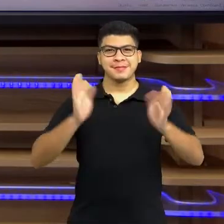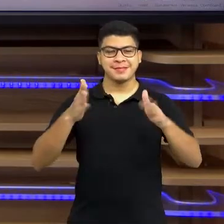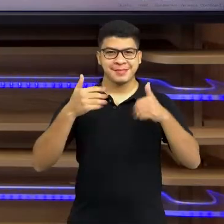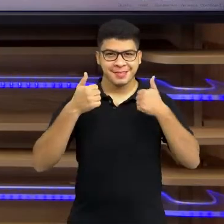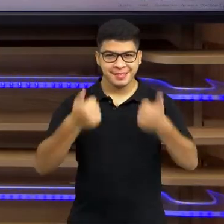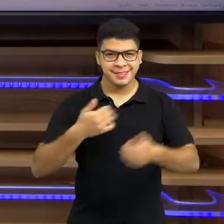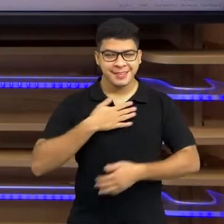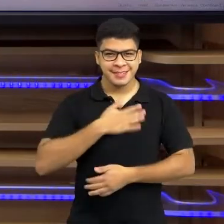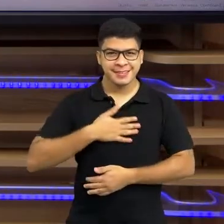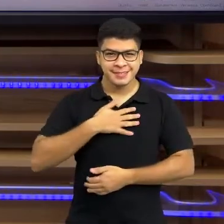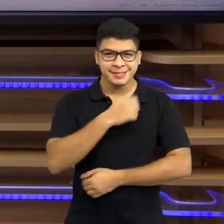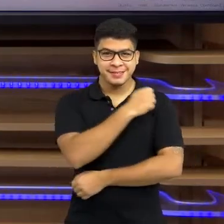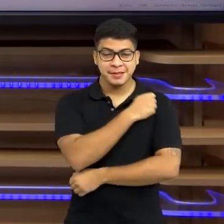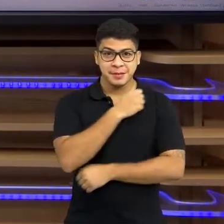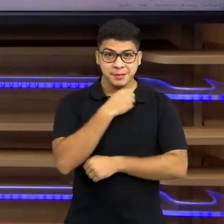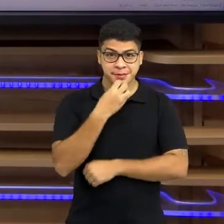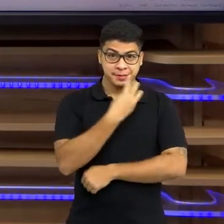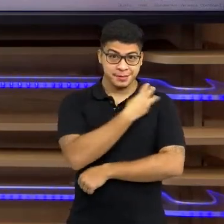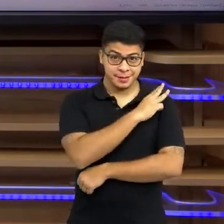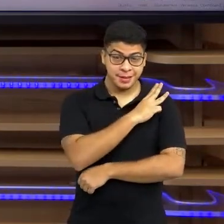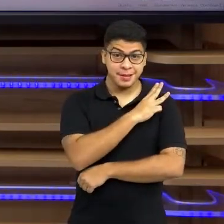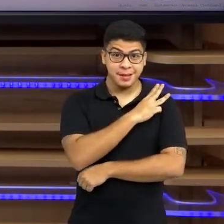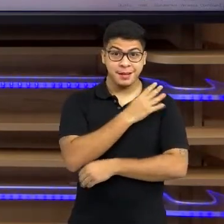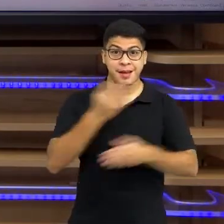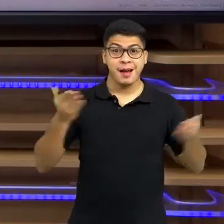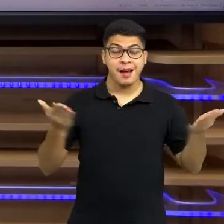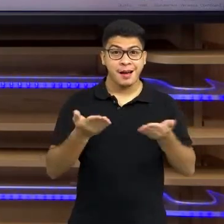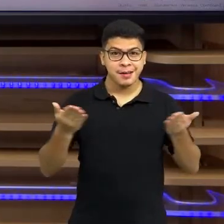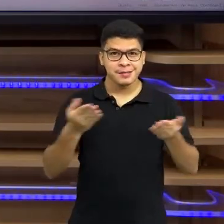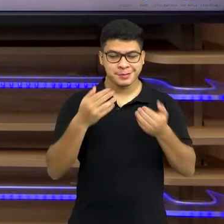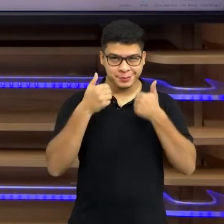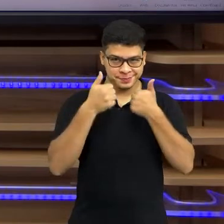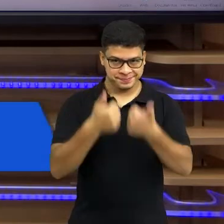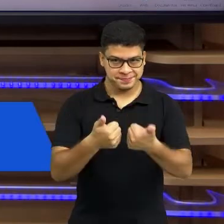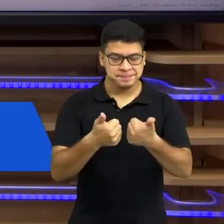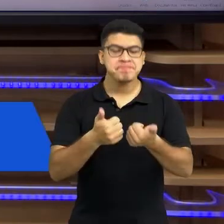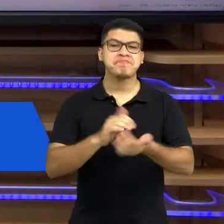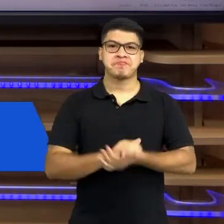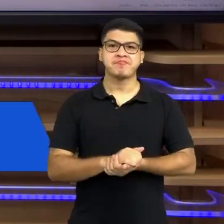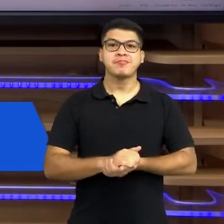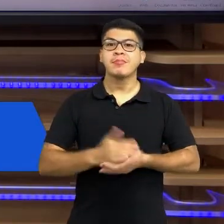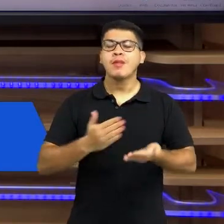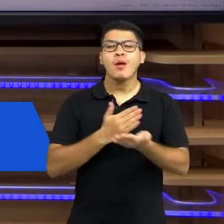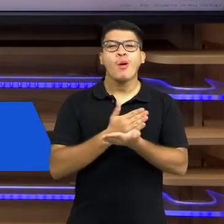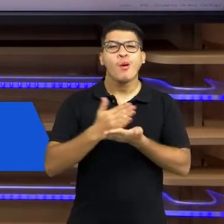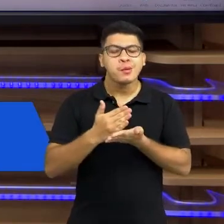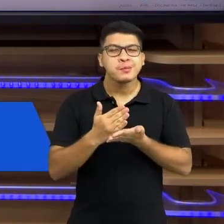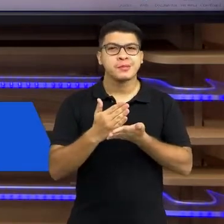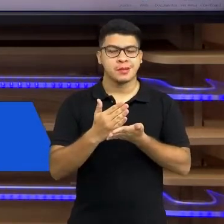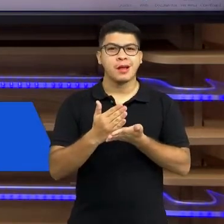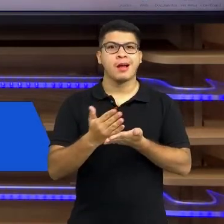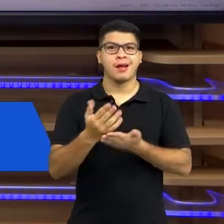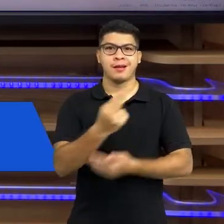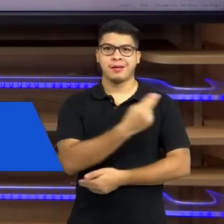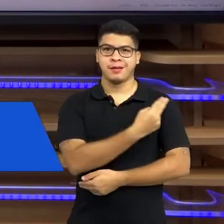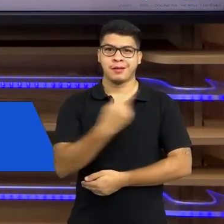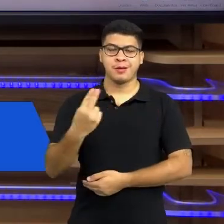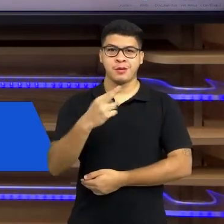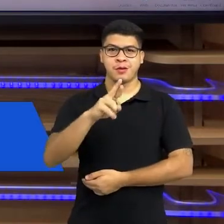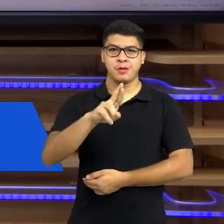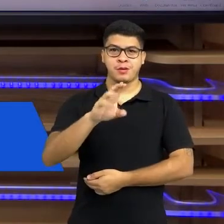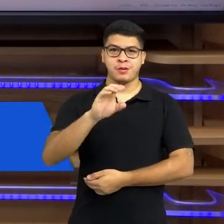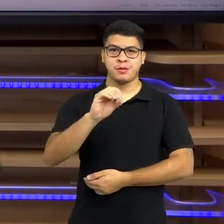Olá, queridos alunos da terceira série do ensino médio, tudo bem com vocês? Estamos aqui de novo, professor Rosângelo